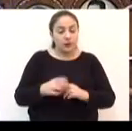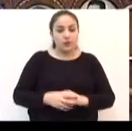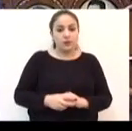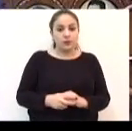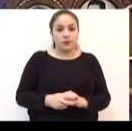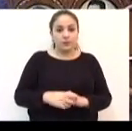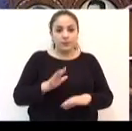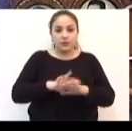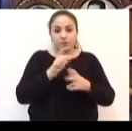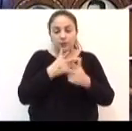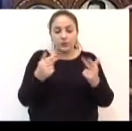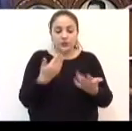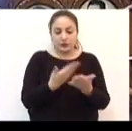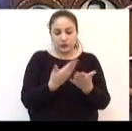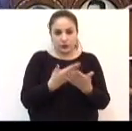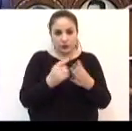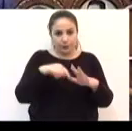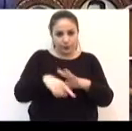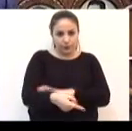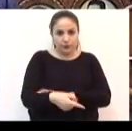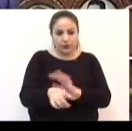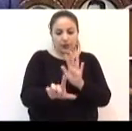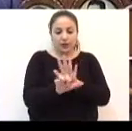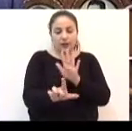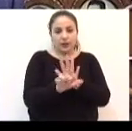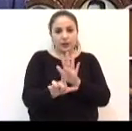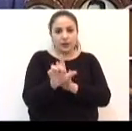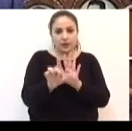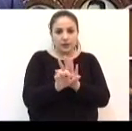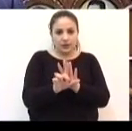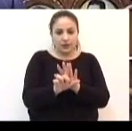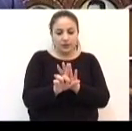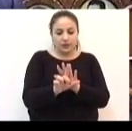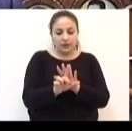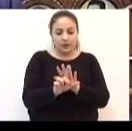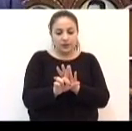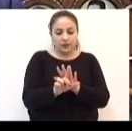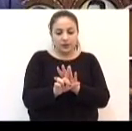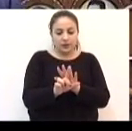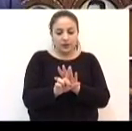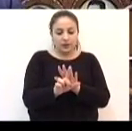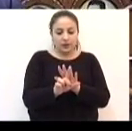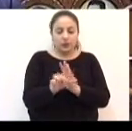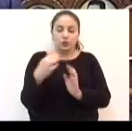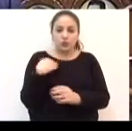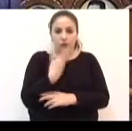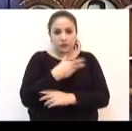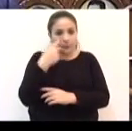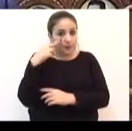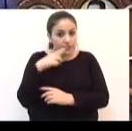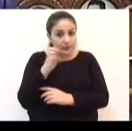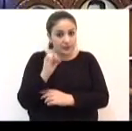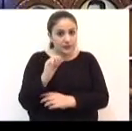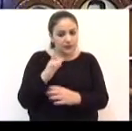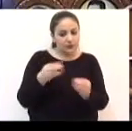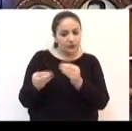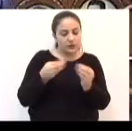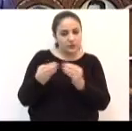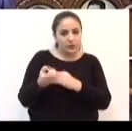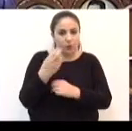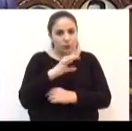grupo, estudar profundamente a legislação aqui nossa, para ver se nós flexibilizamos ou